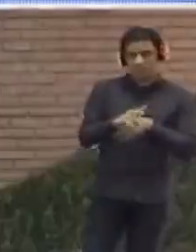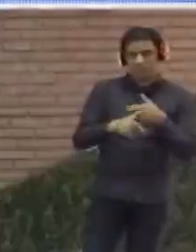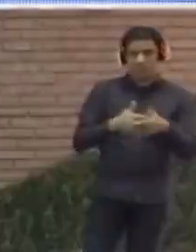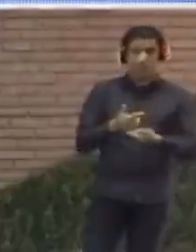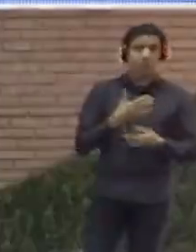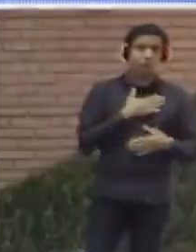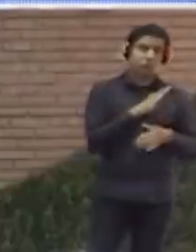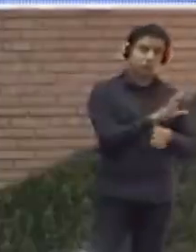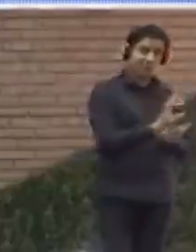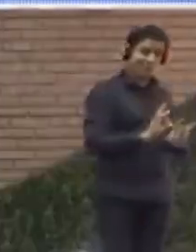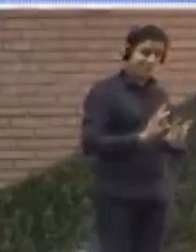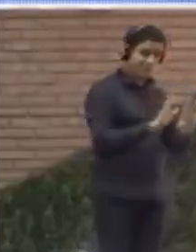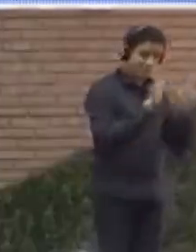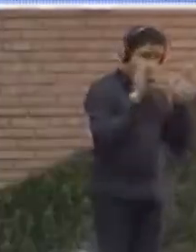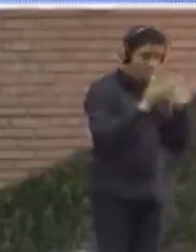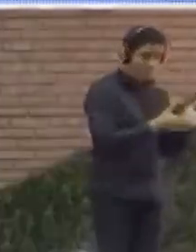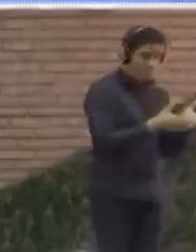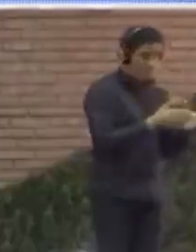na construção